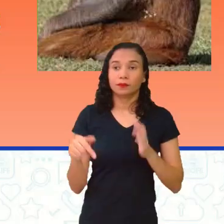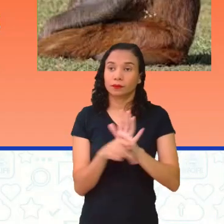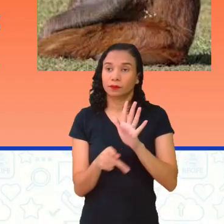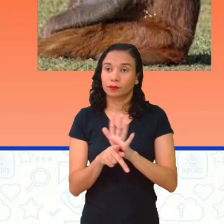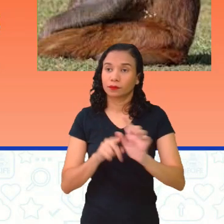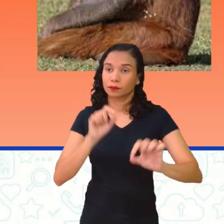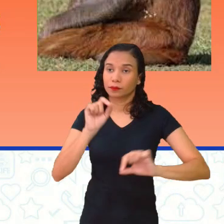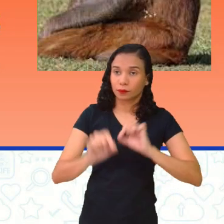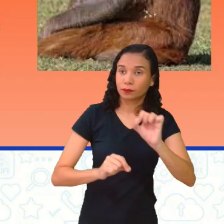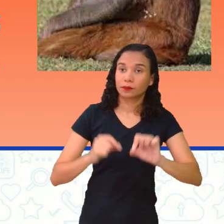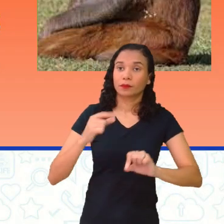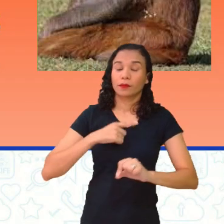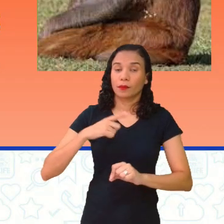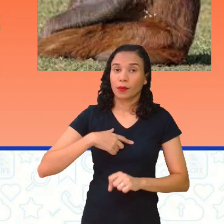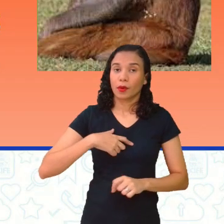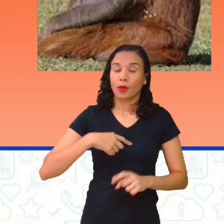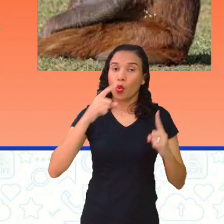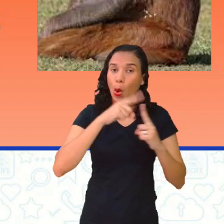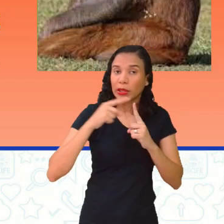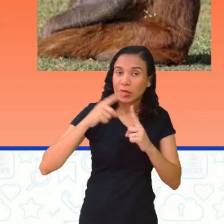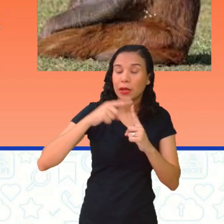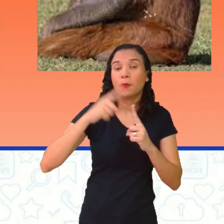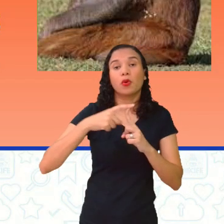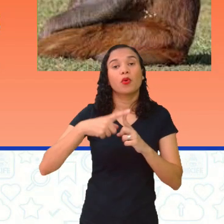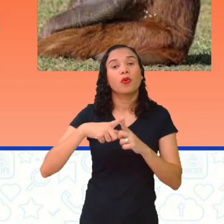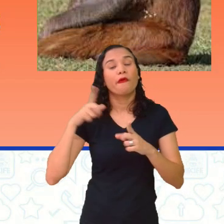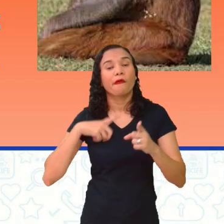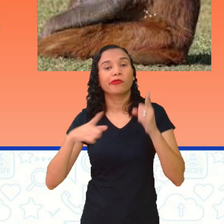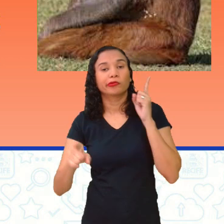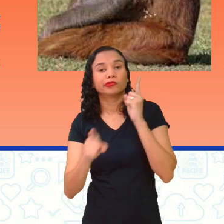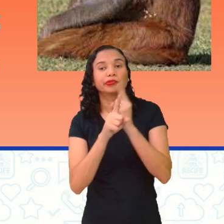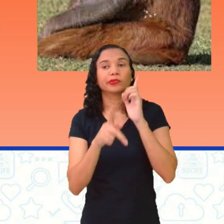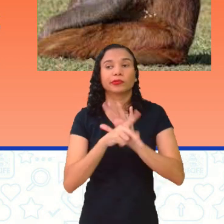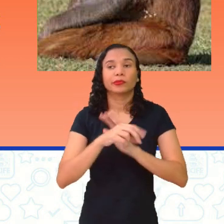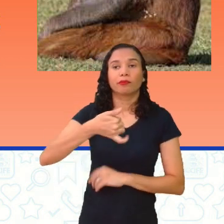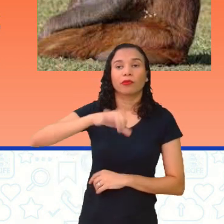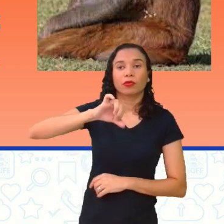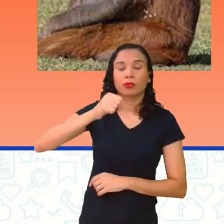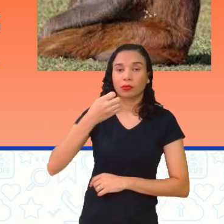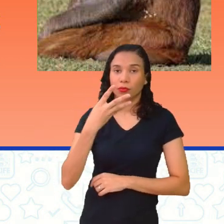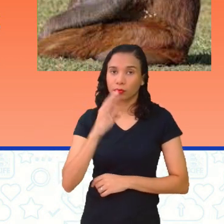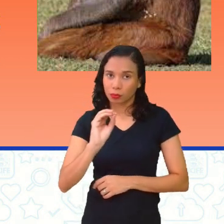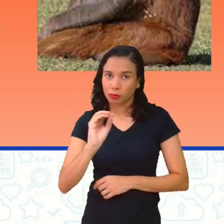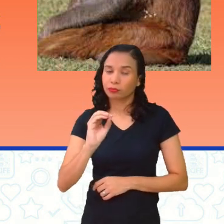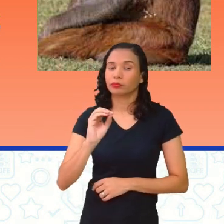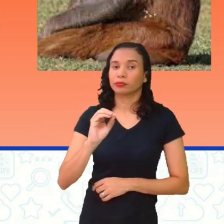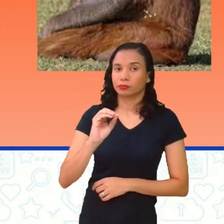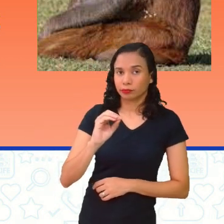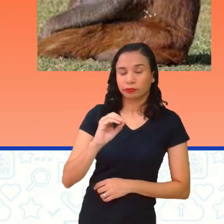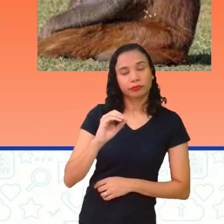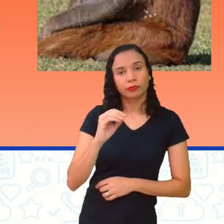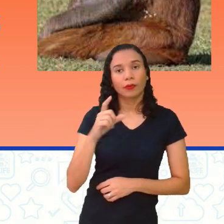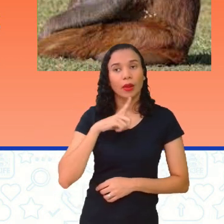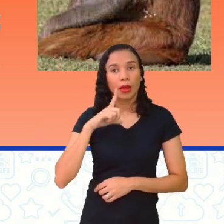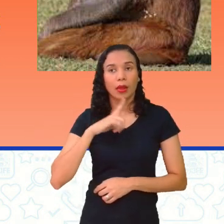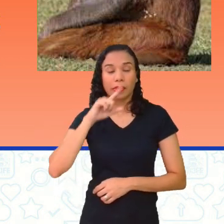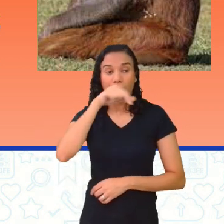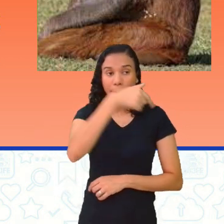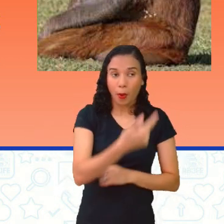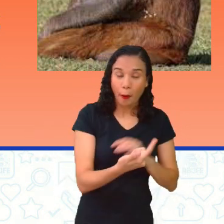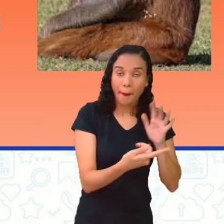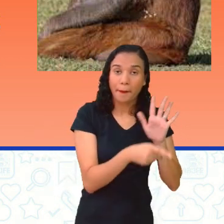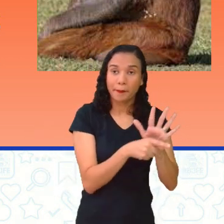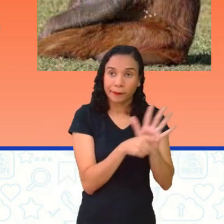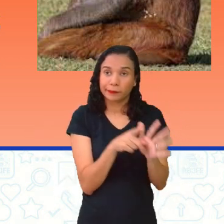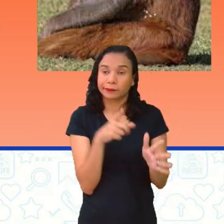depois, ó, o fator RH foi descoberto em 1940, não é? Aí a questão de, depois que ele vê